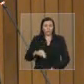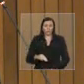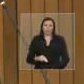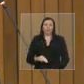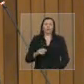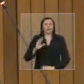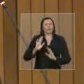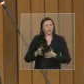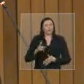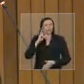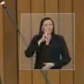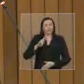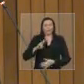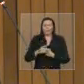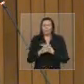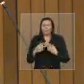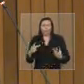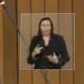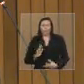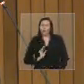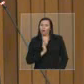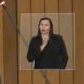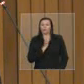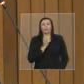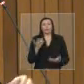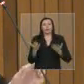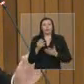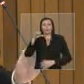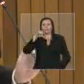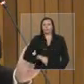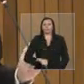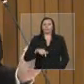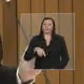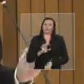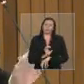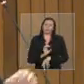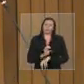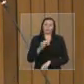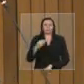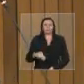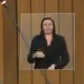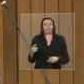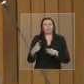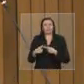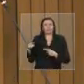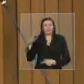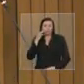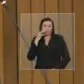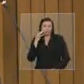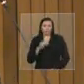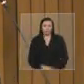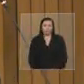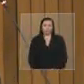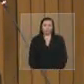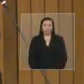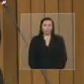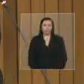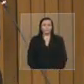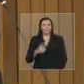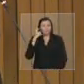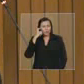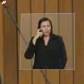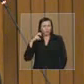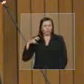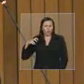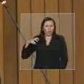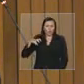tudo, com ele estamos assistindo coisas inimagináveis. Imagine um louco num carro desgovernado, sem freio,